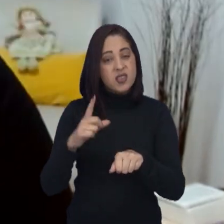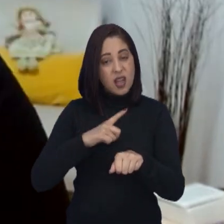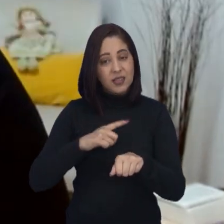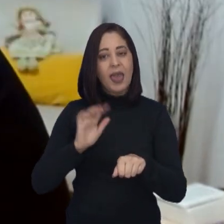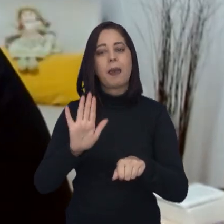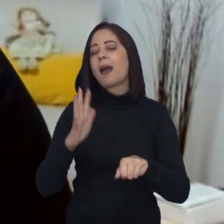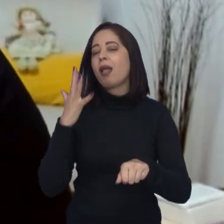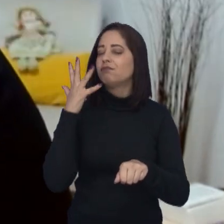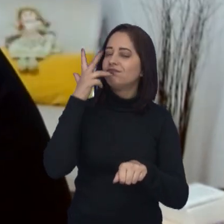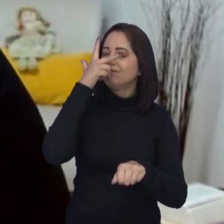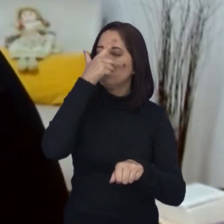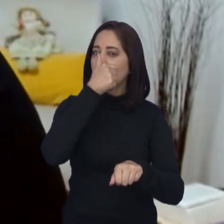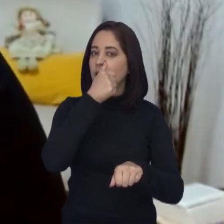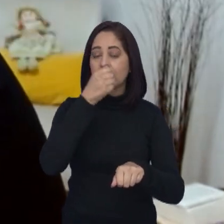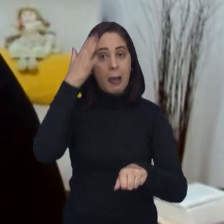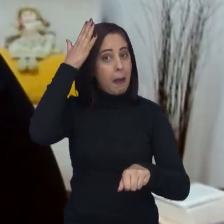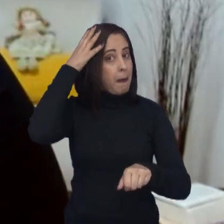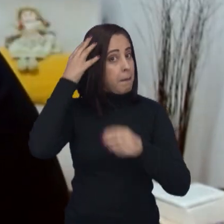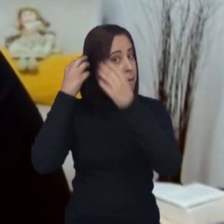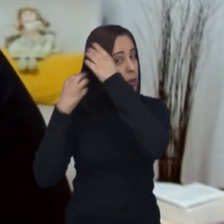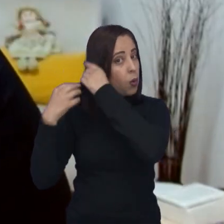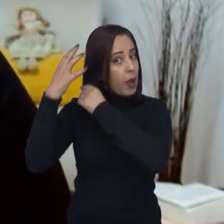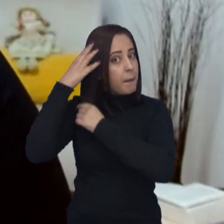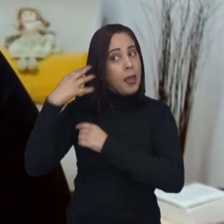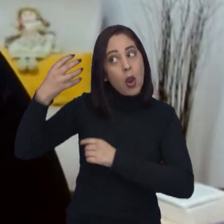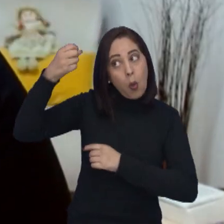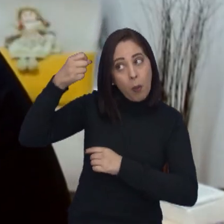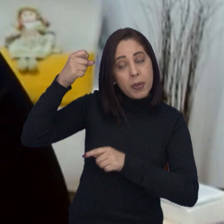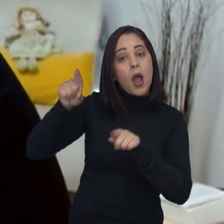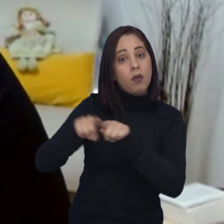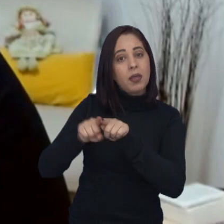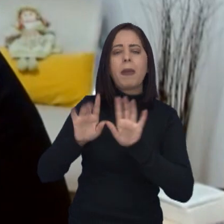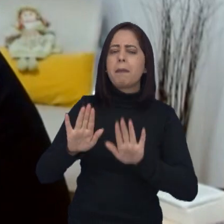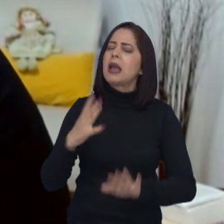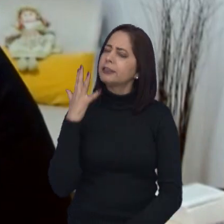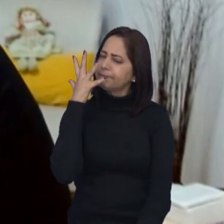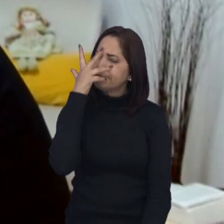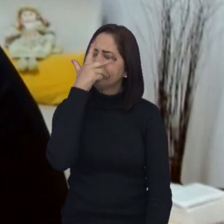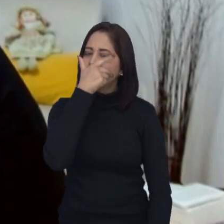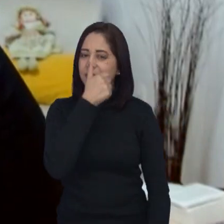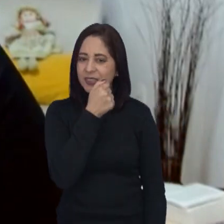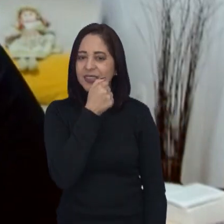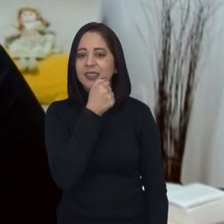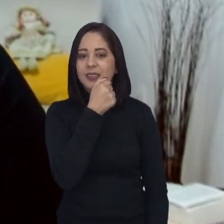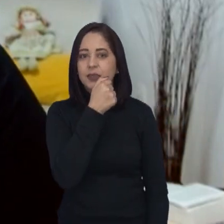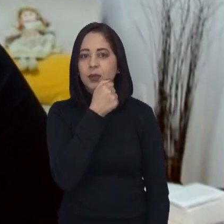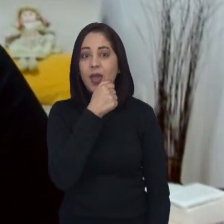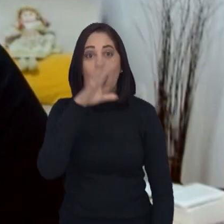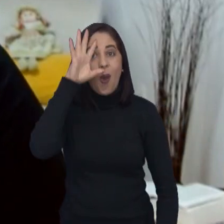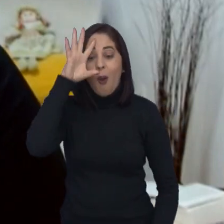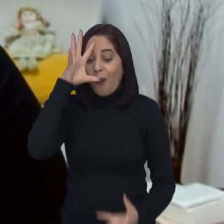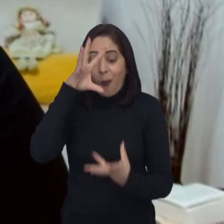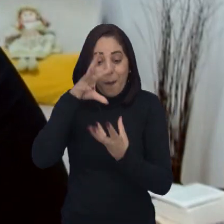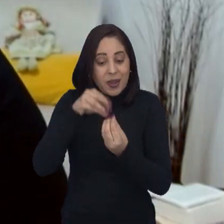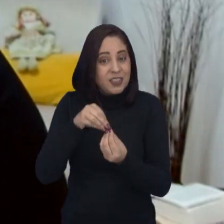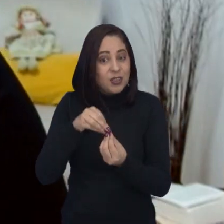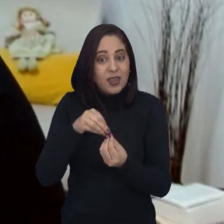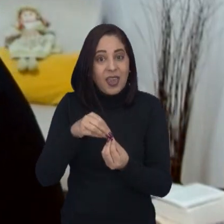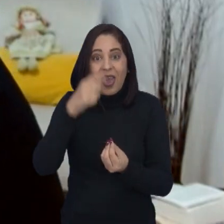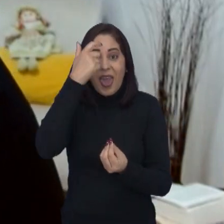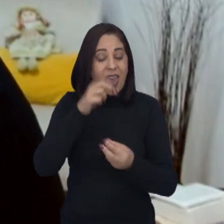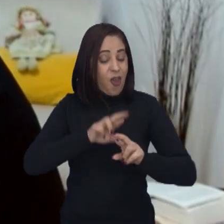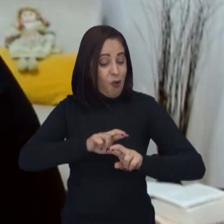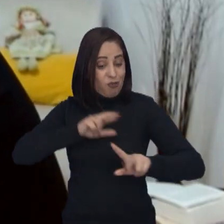capilar e universal. O meu corpo já está completamente despigmentado. Mas eu entendi que a minha diferença é